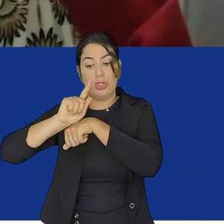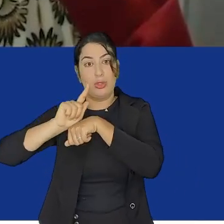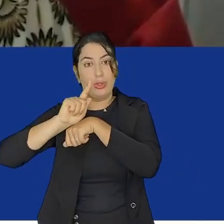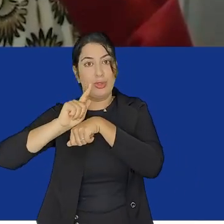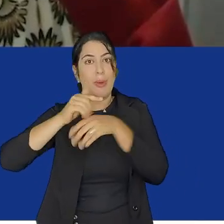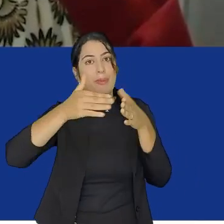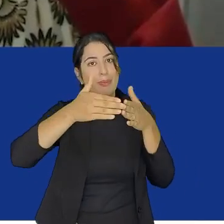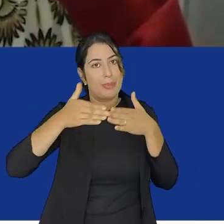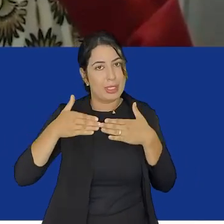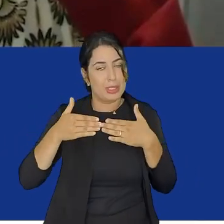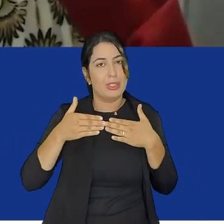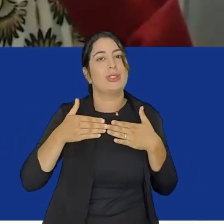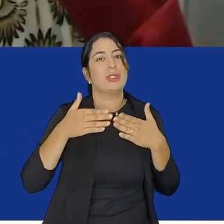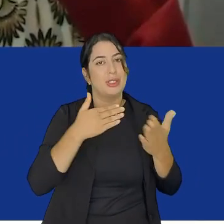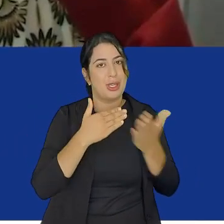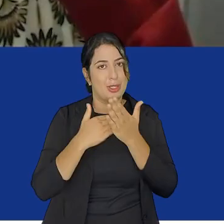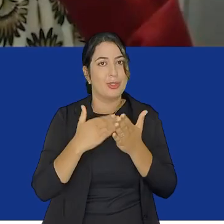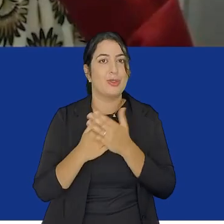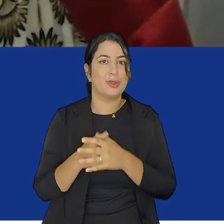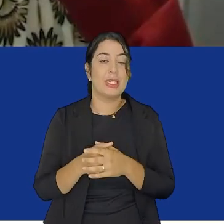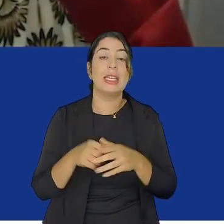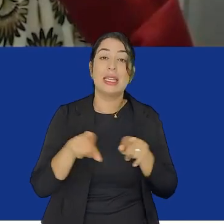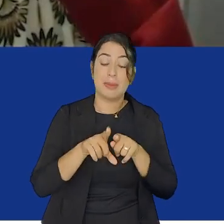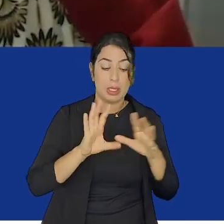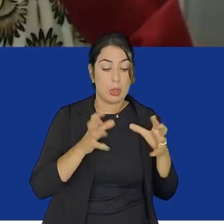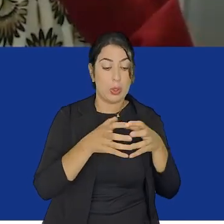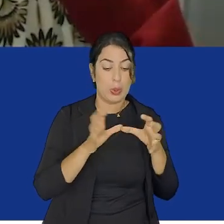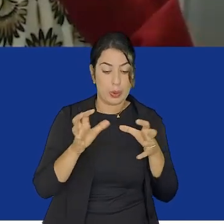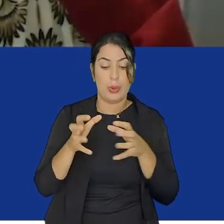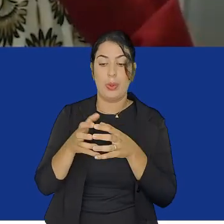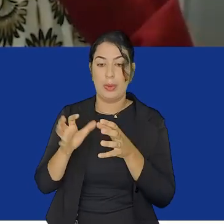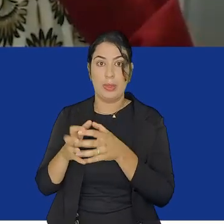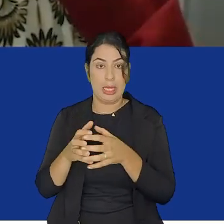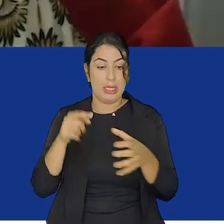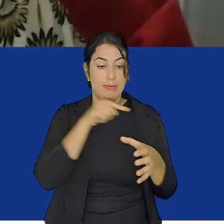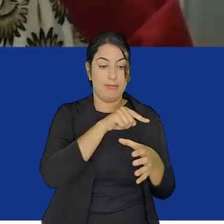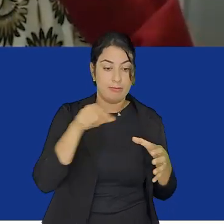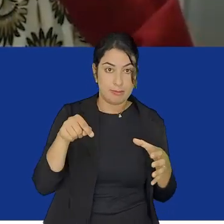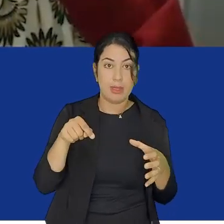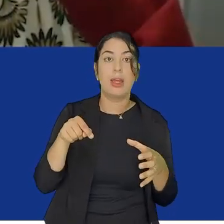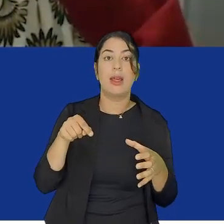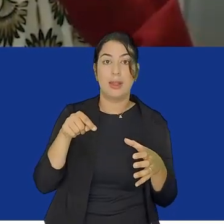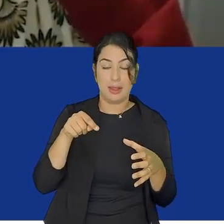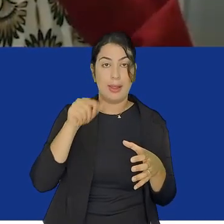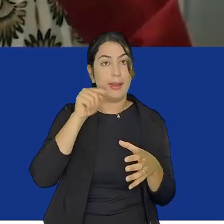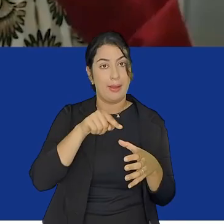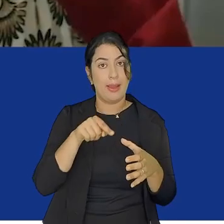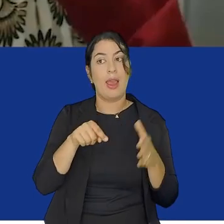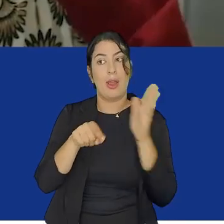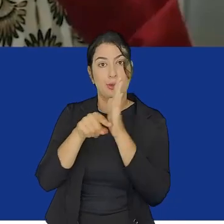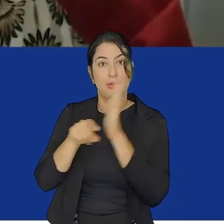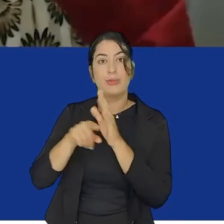e tem essas ferramentas, né? Eu achei muito interessante você colocar a comissão também como um ponto de ajuda aos gestores. A gente tem aqui